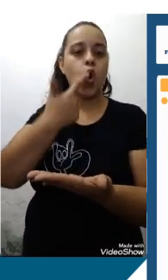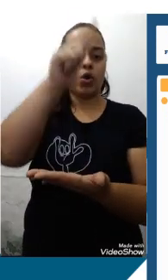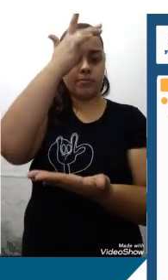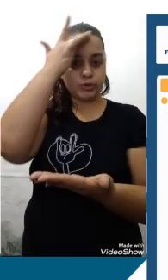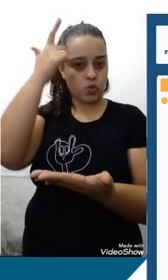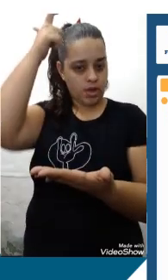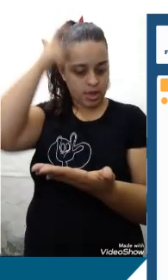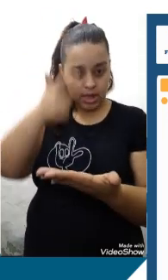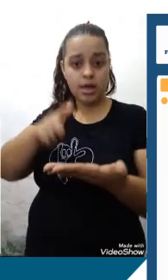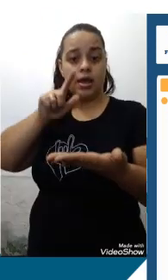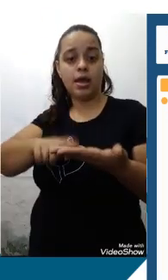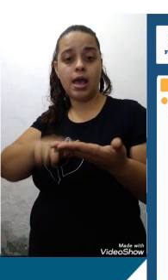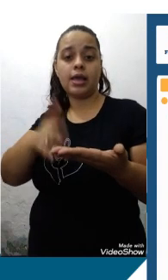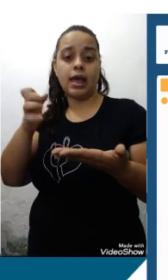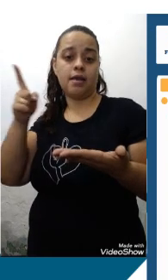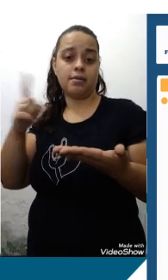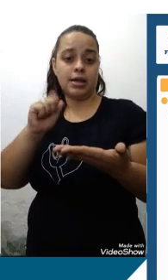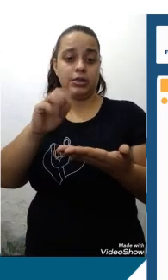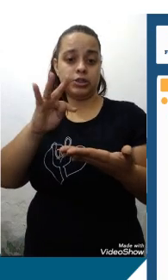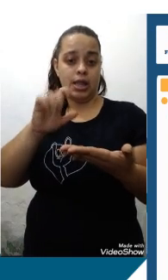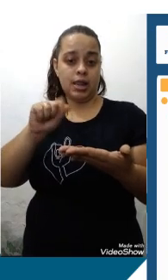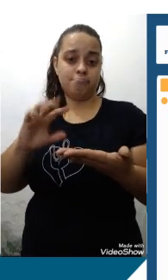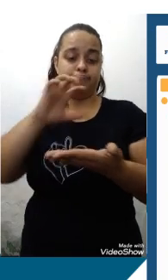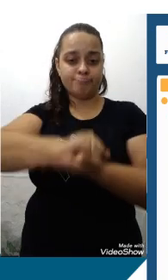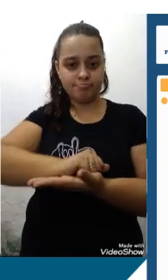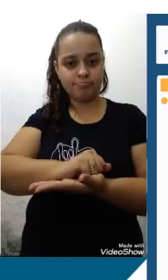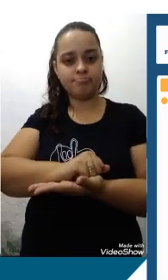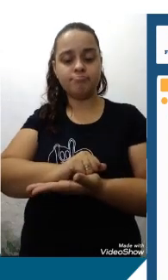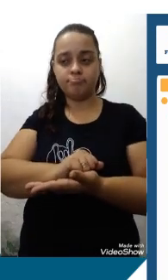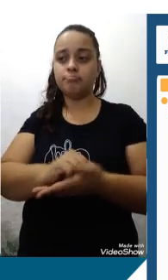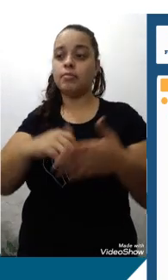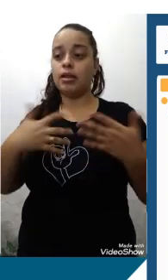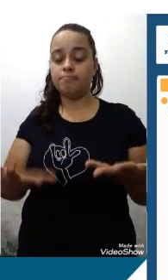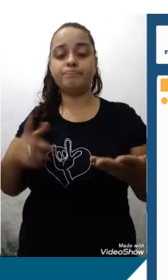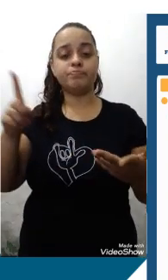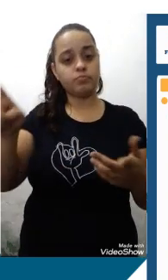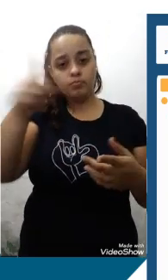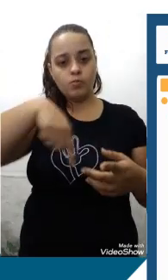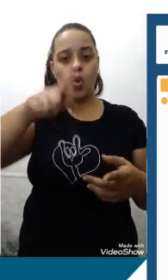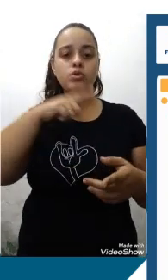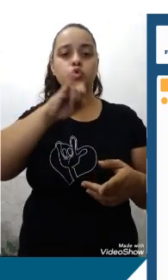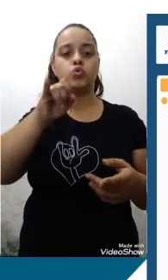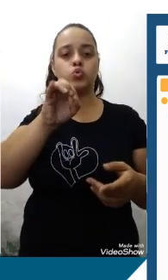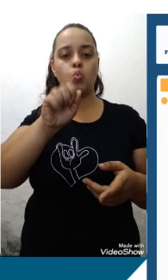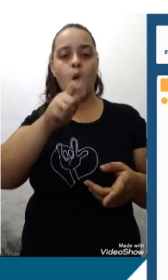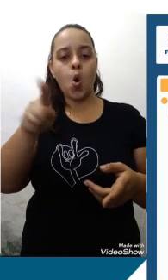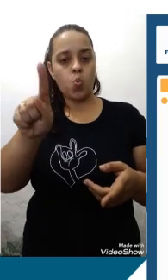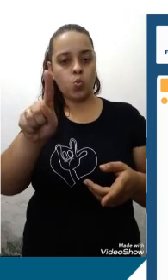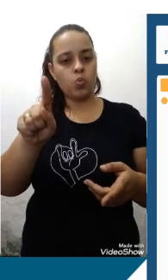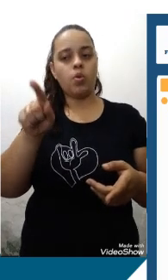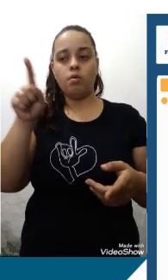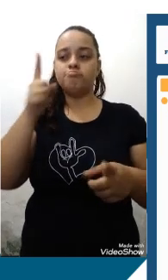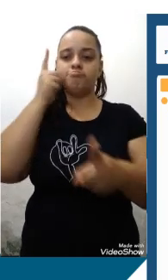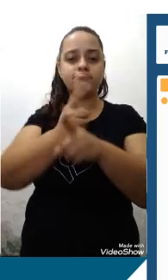de Portugal. Essa galera favorável à independência acabou encontrando na figura de João, mestre da Ordem de Avis, um candidato aceitável